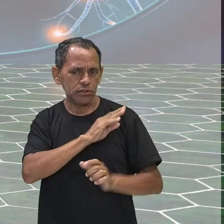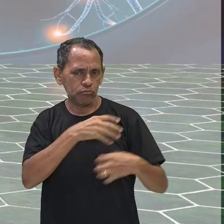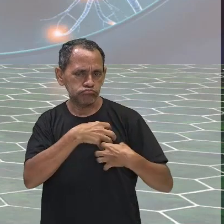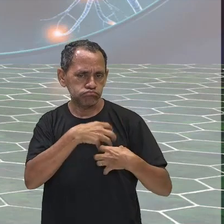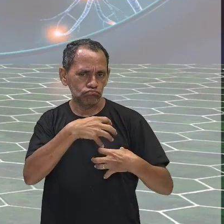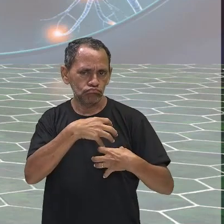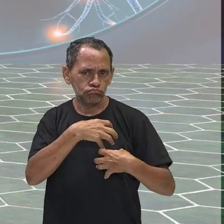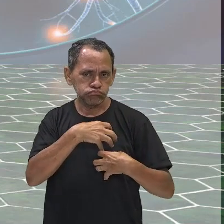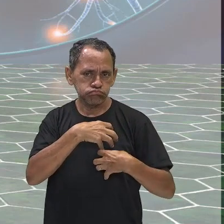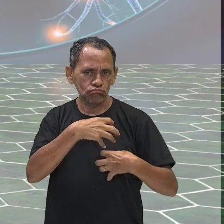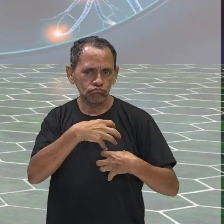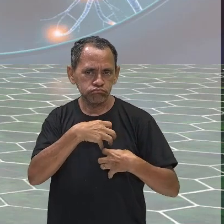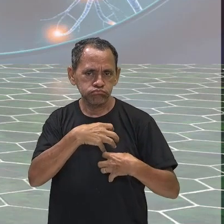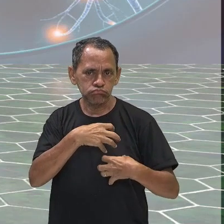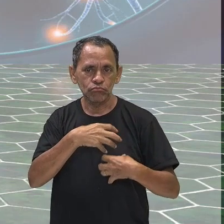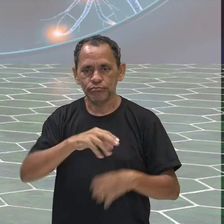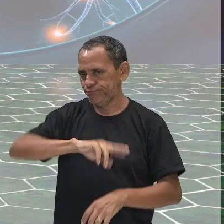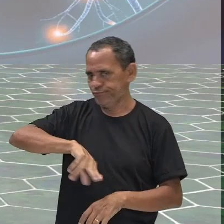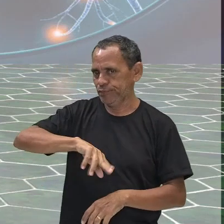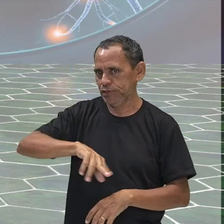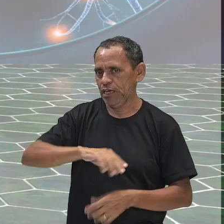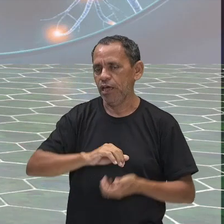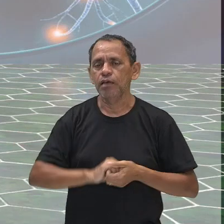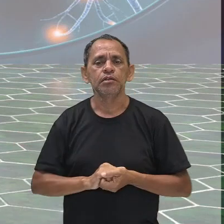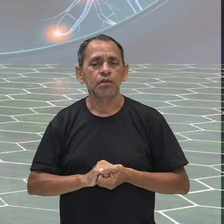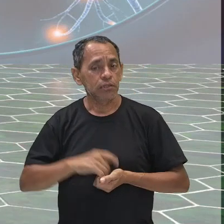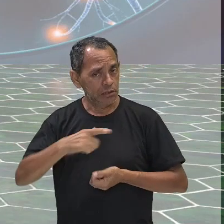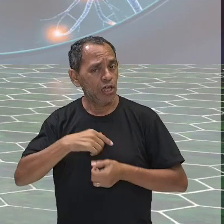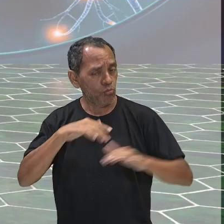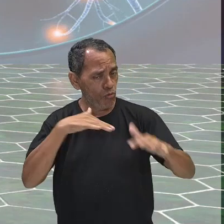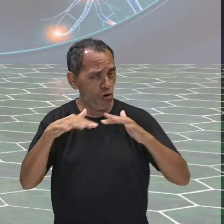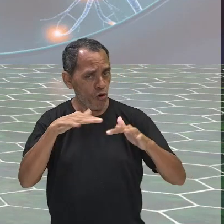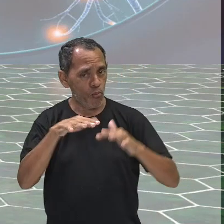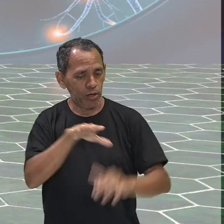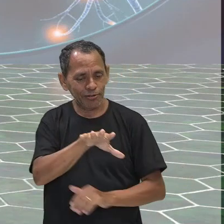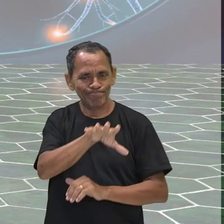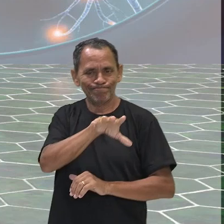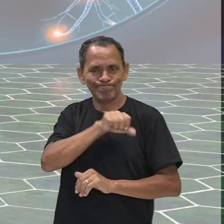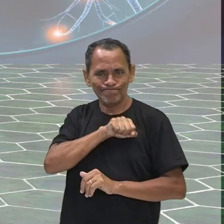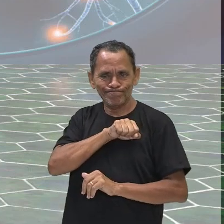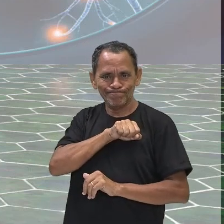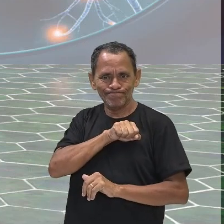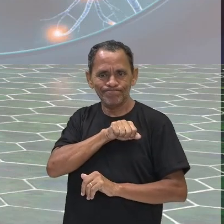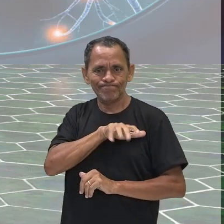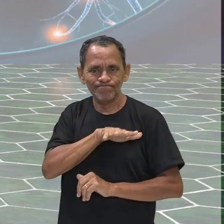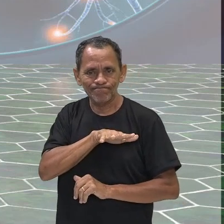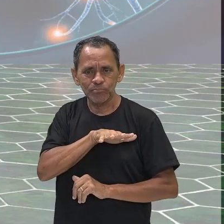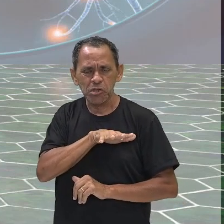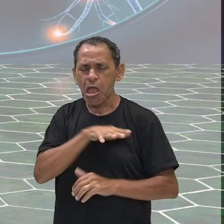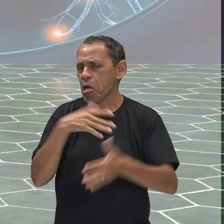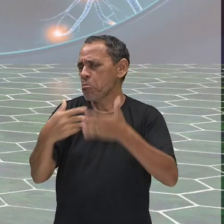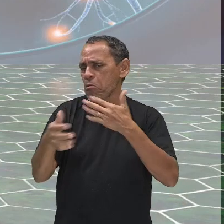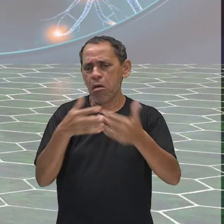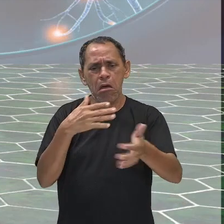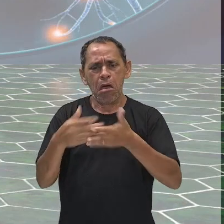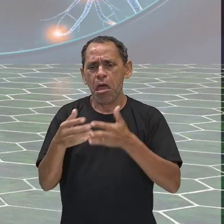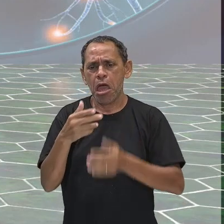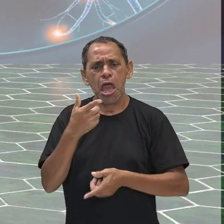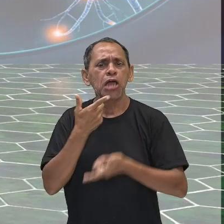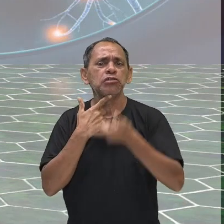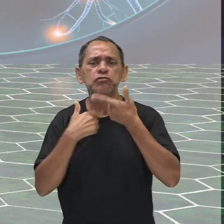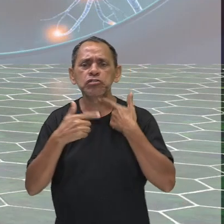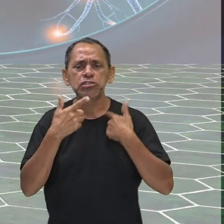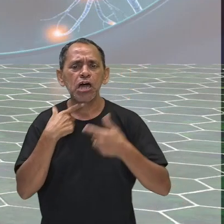diástole, né? Os movimentos de contração e relaxamento, independente da sua vontade. O pulmão vai